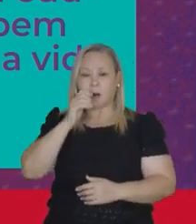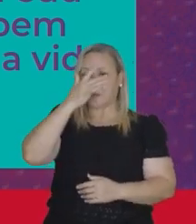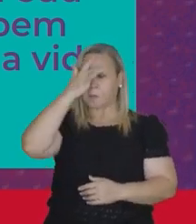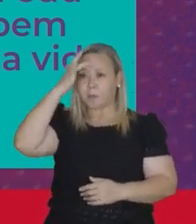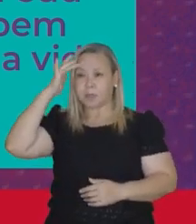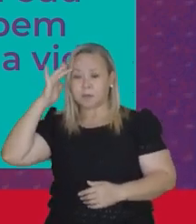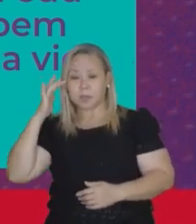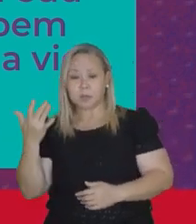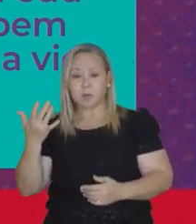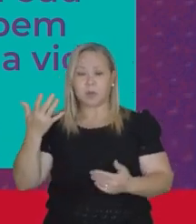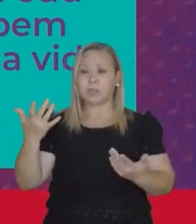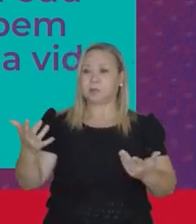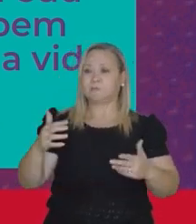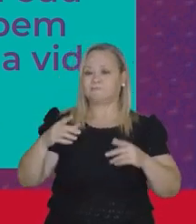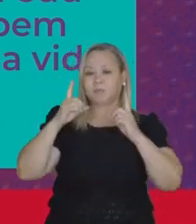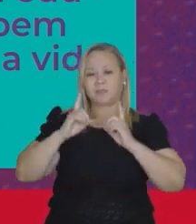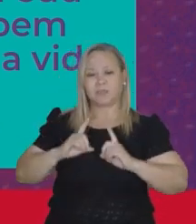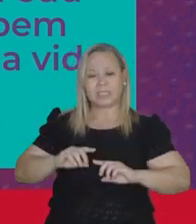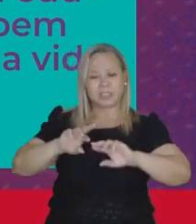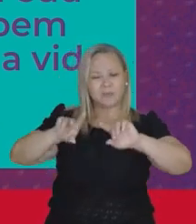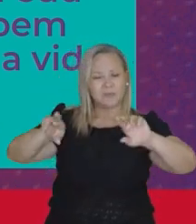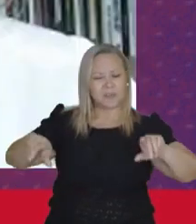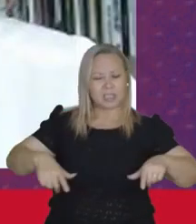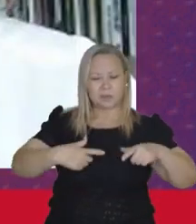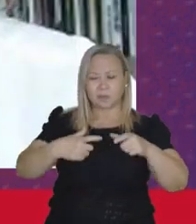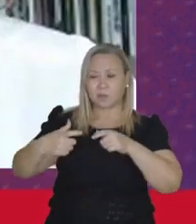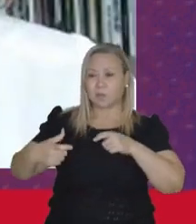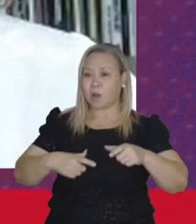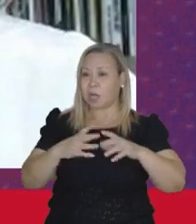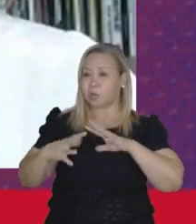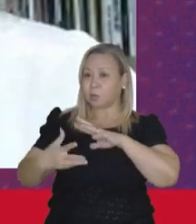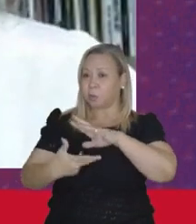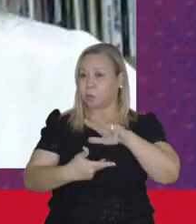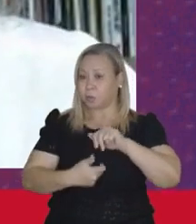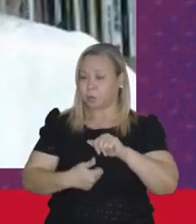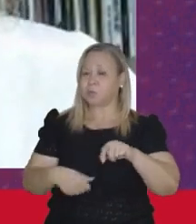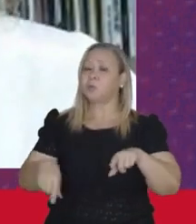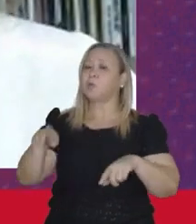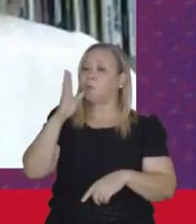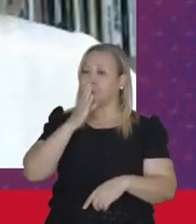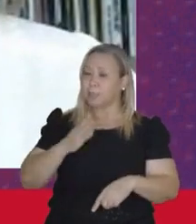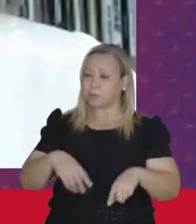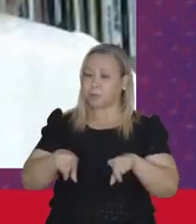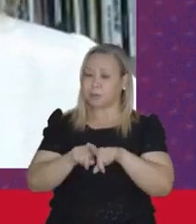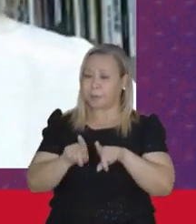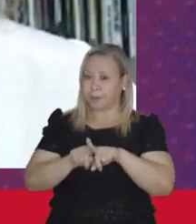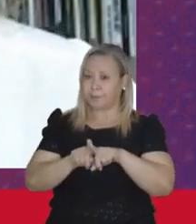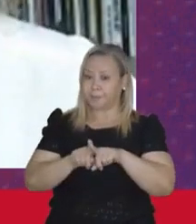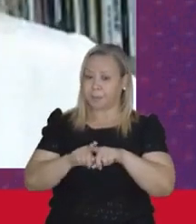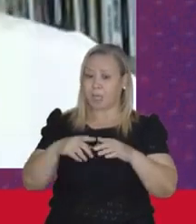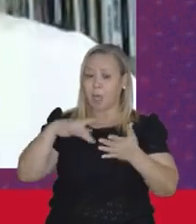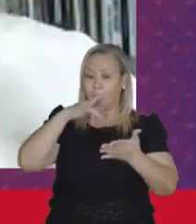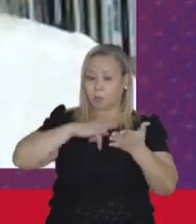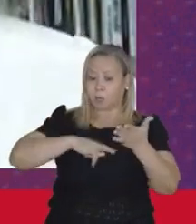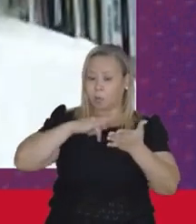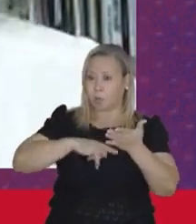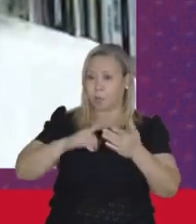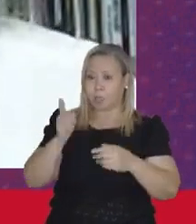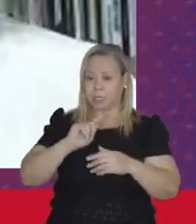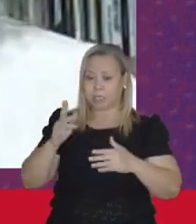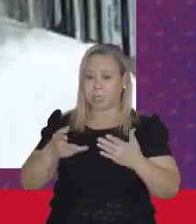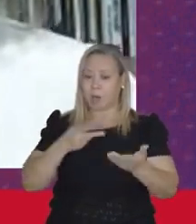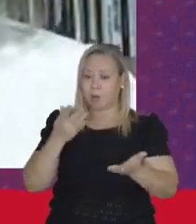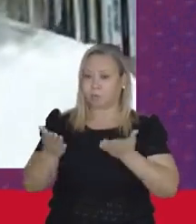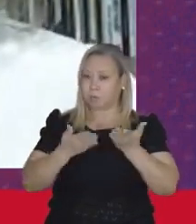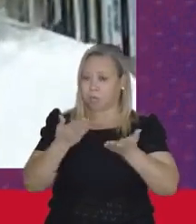diversos lugares do mundo, inclusive no Brasil. A Convenção não trata de nenhum